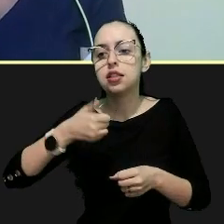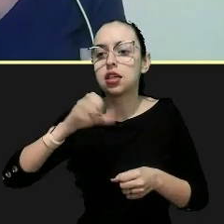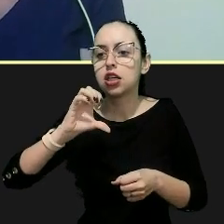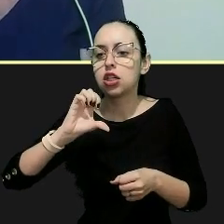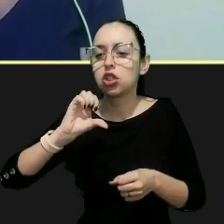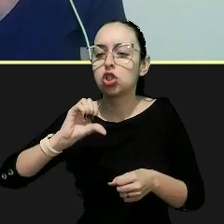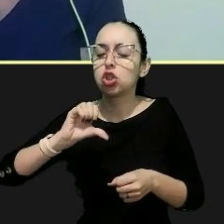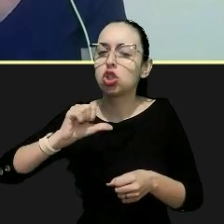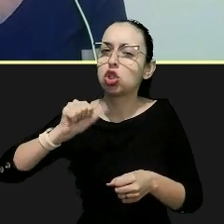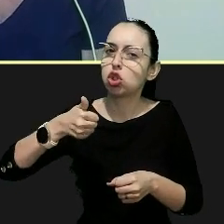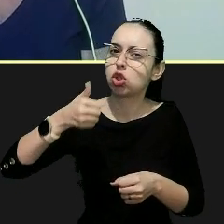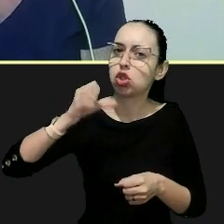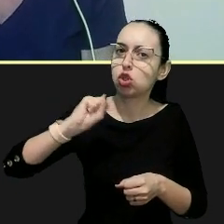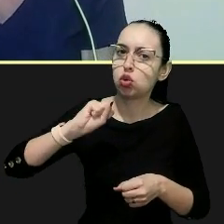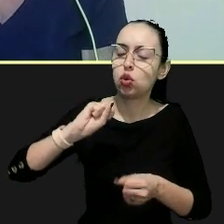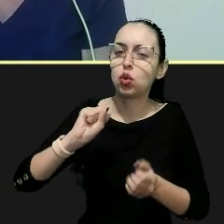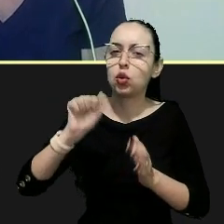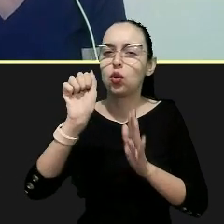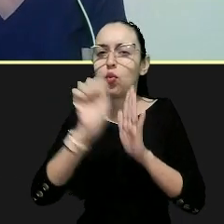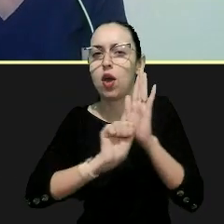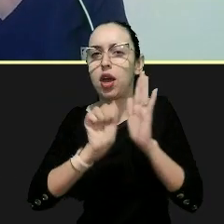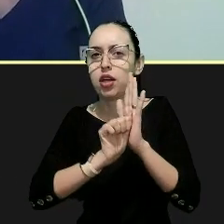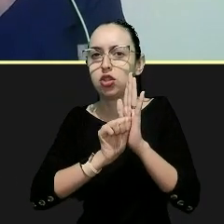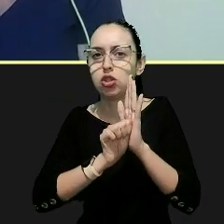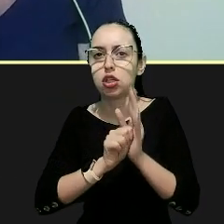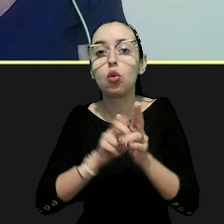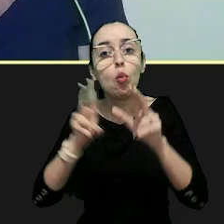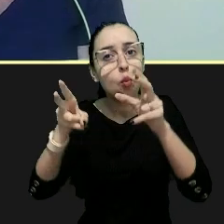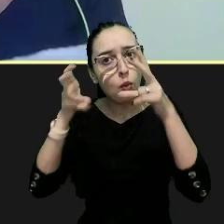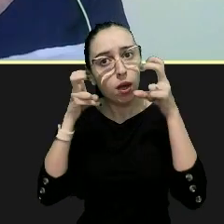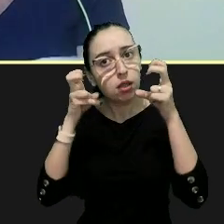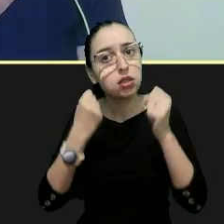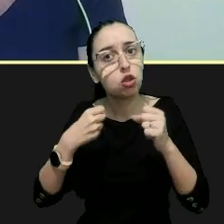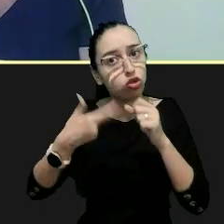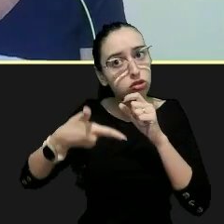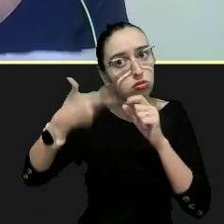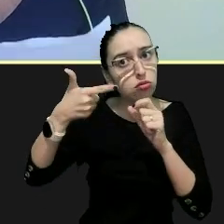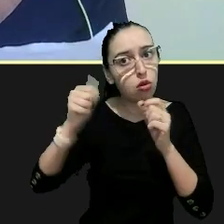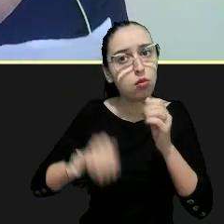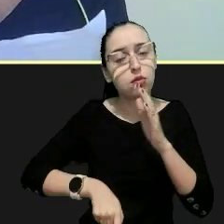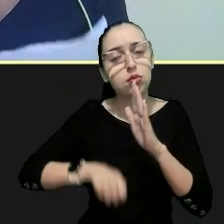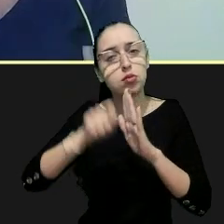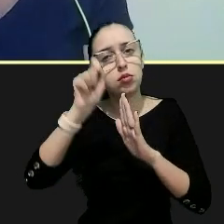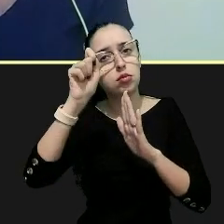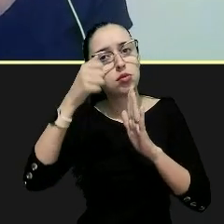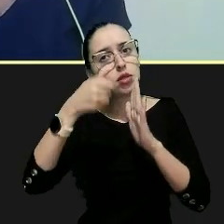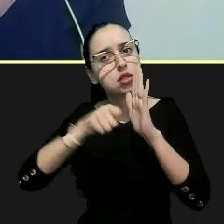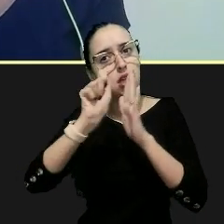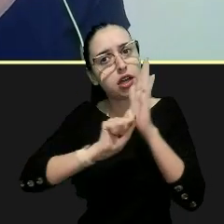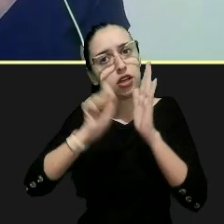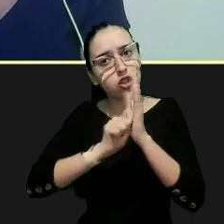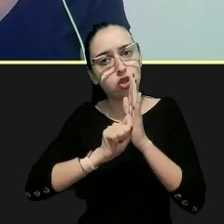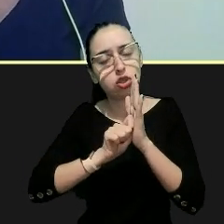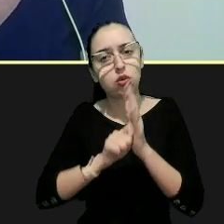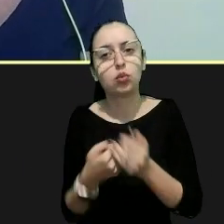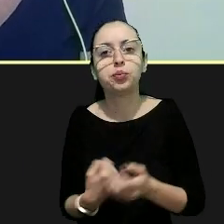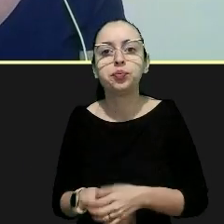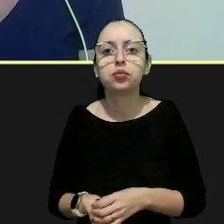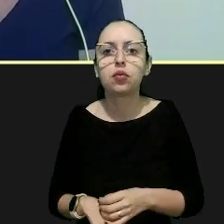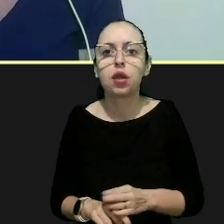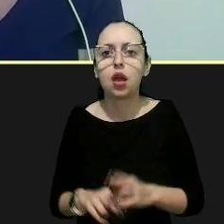118 artigos, mas eu quero chamar atenção para dois que estão logo no início do Estatuto. É obrigação